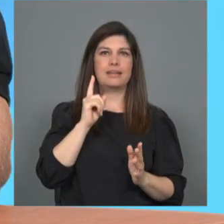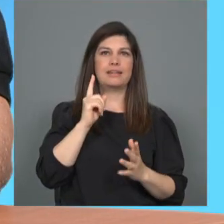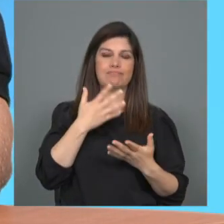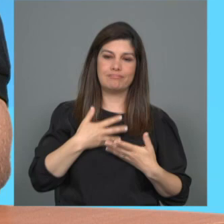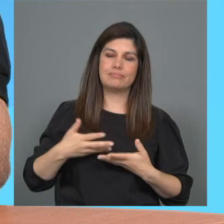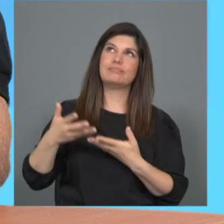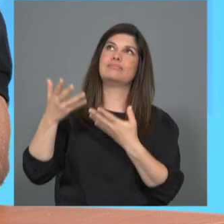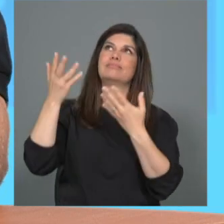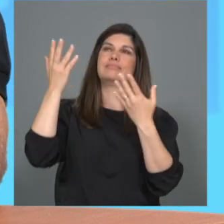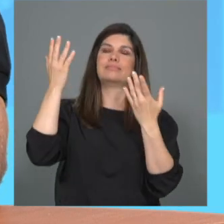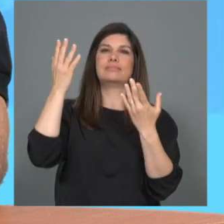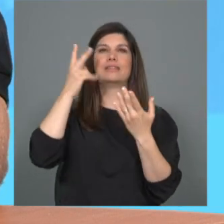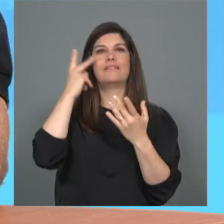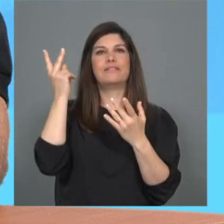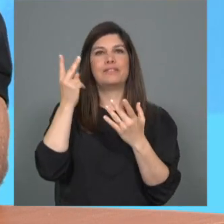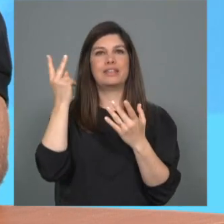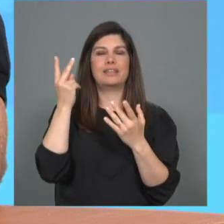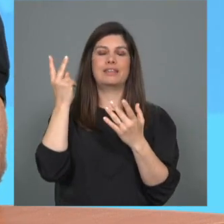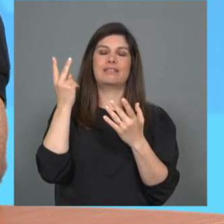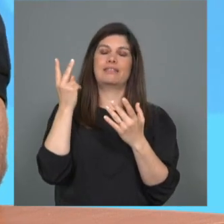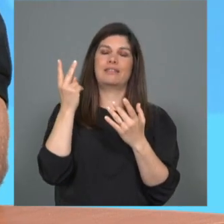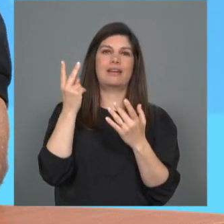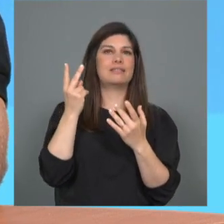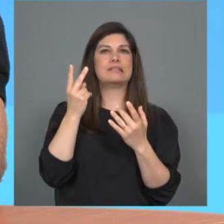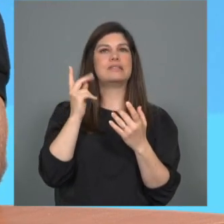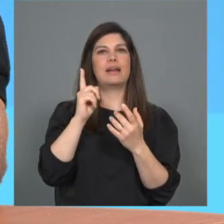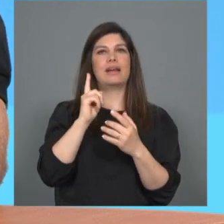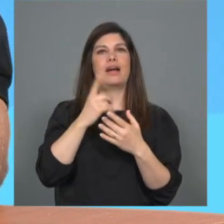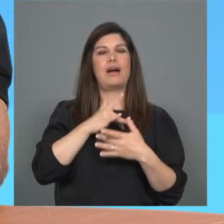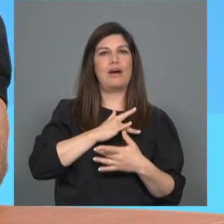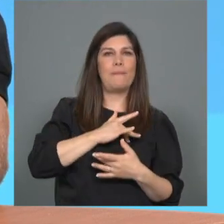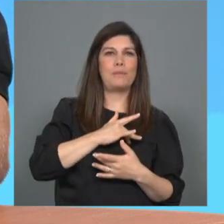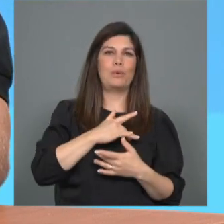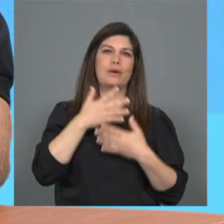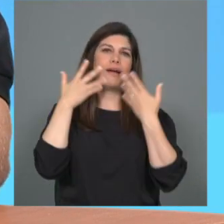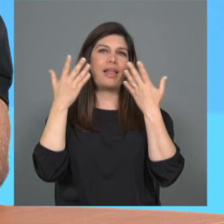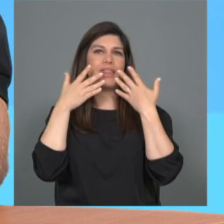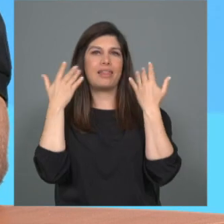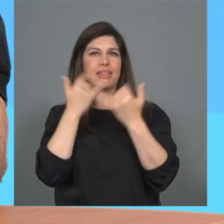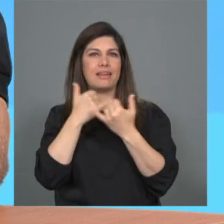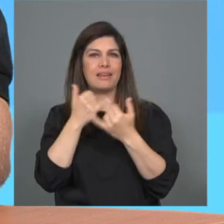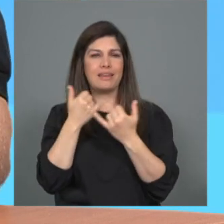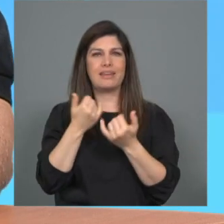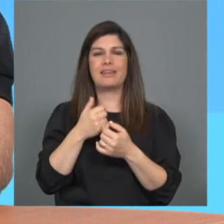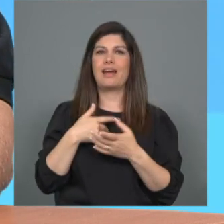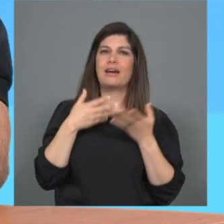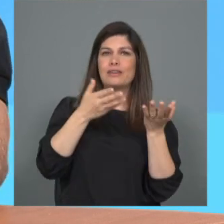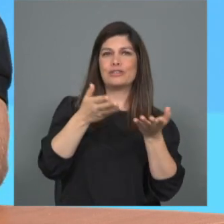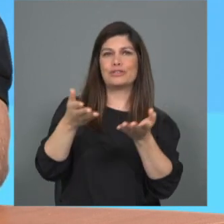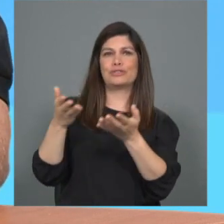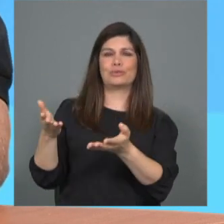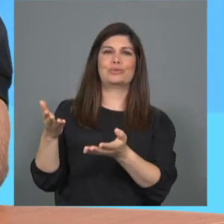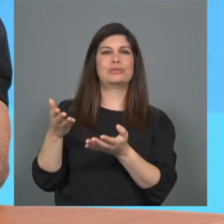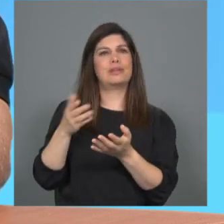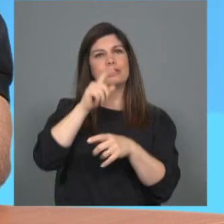Jesus e o Evangelho. A perspectiva do amor, do serviço, da alegria, da fraternidade. Apostemos nisso,